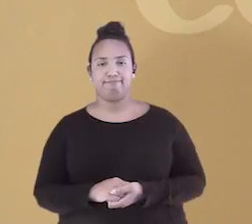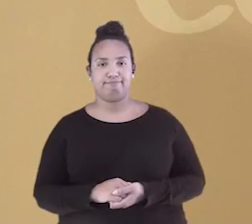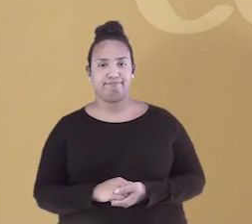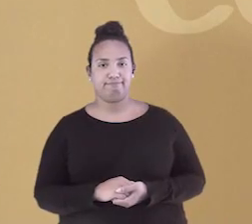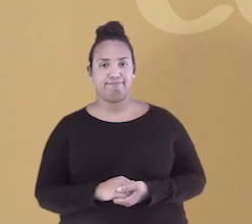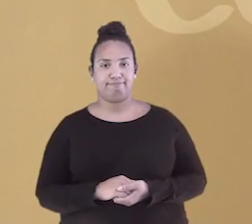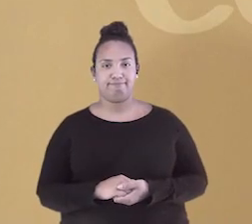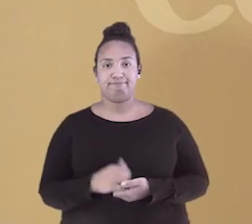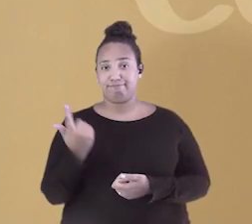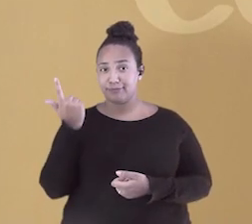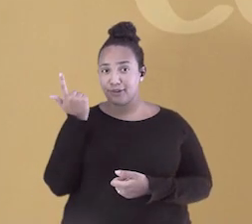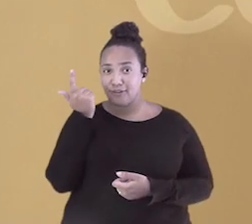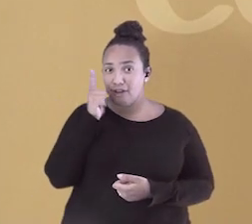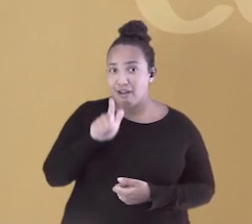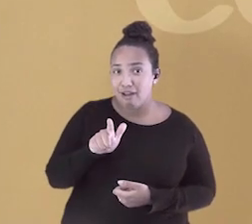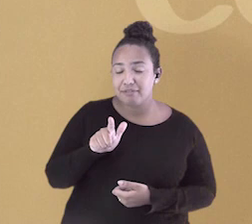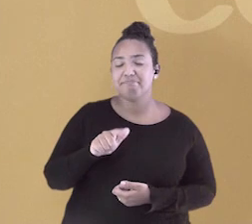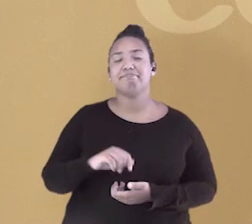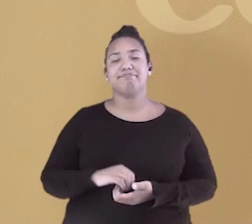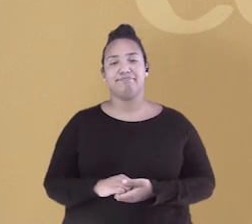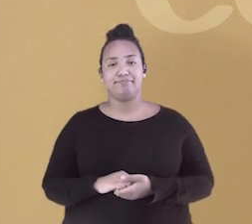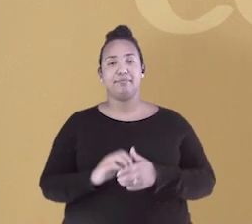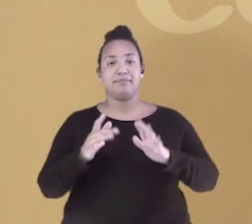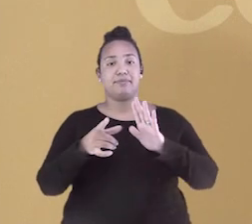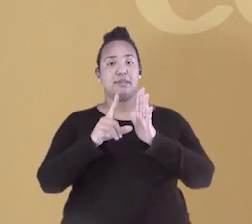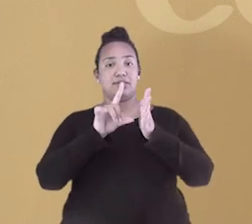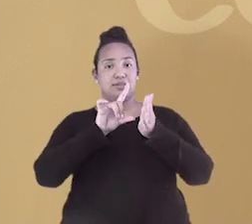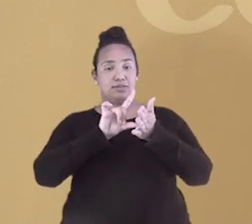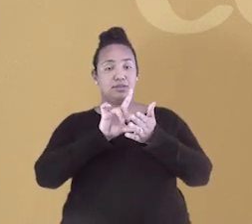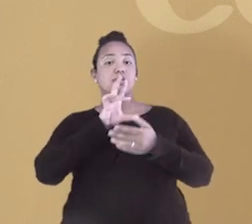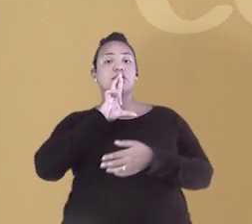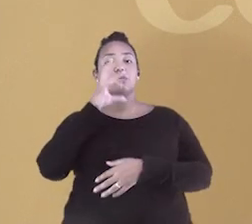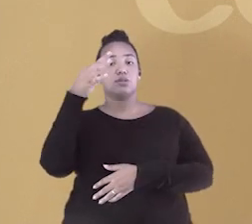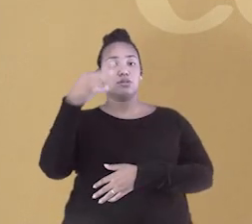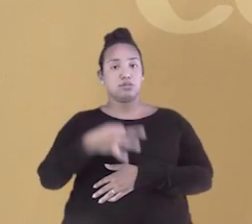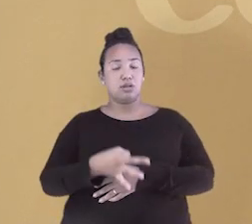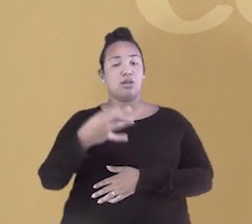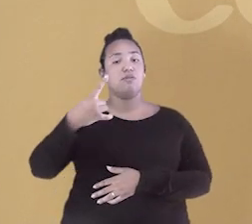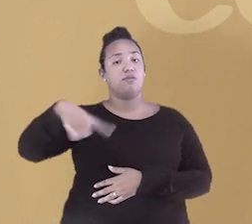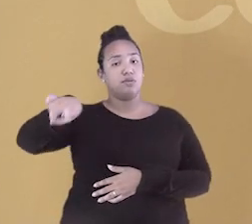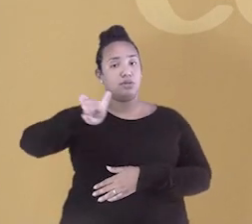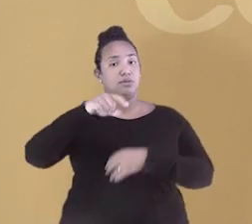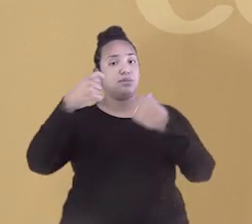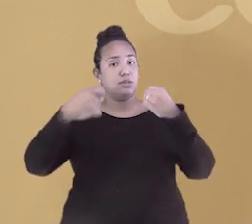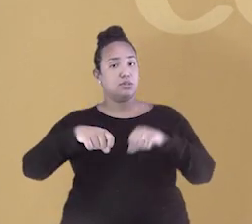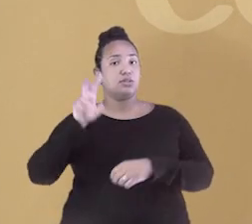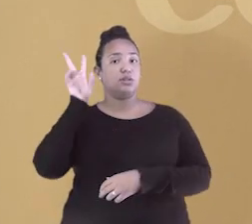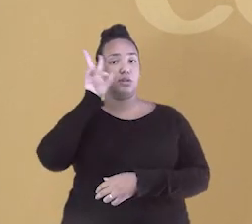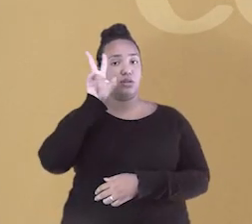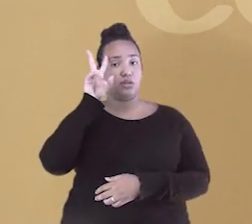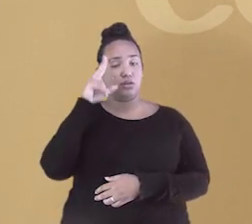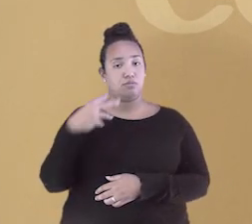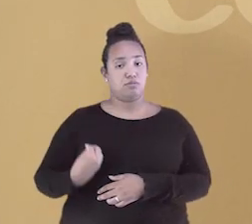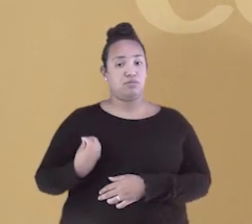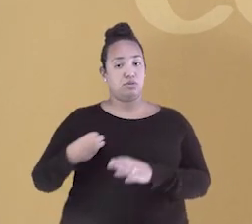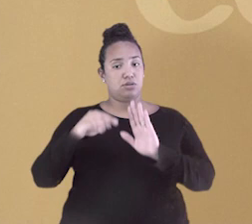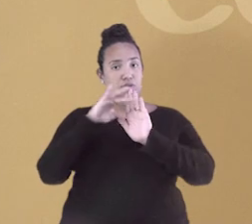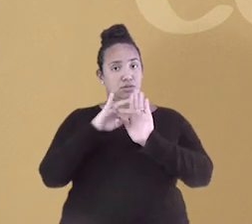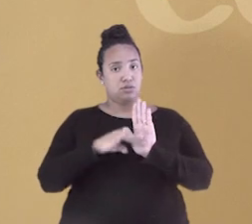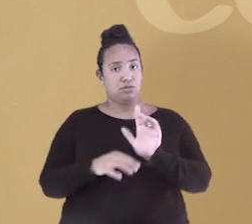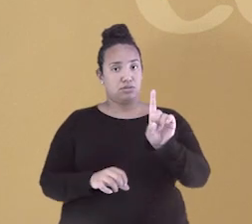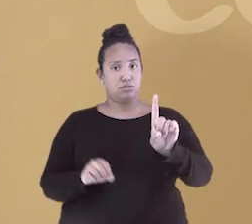Então, conseguiu? Antes de corrigir, não se esqueça de confirmar sua presença apontando a câmera para o QR